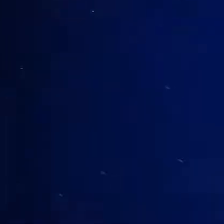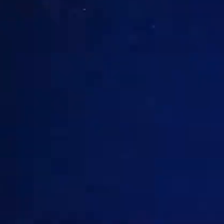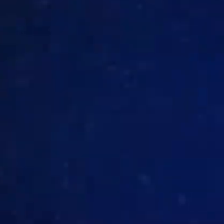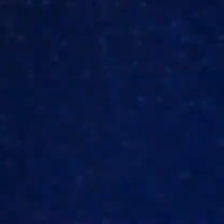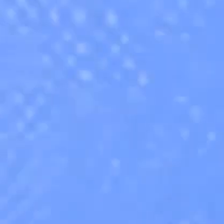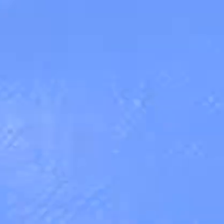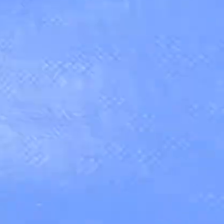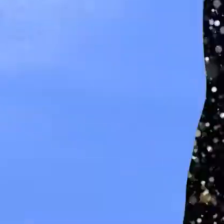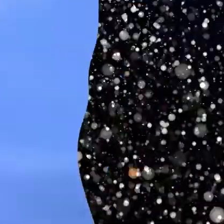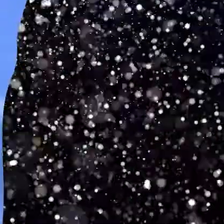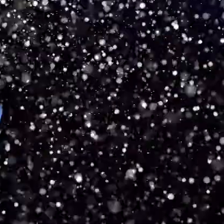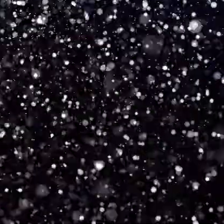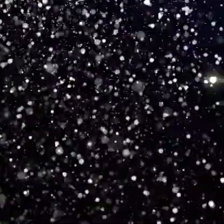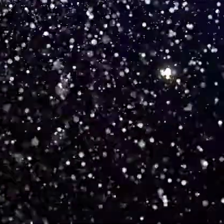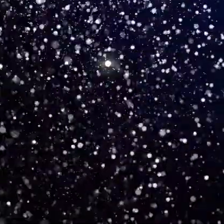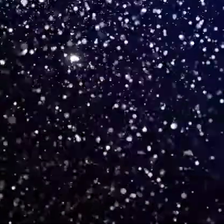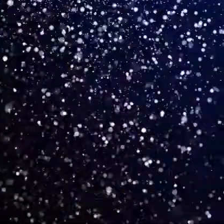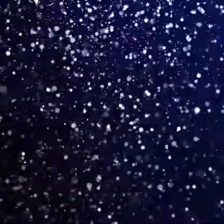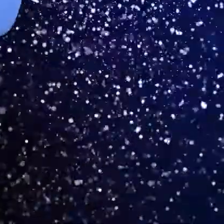Saneamento.